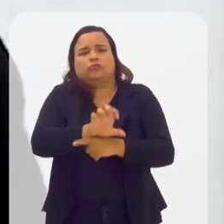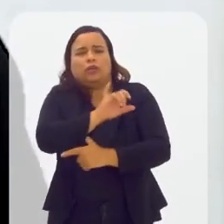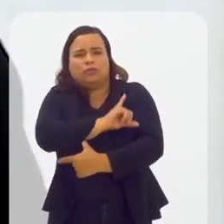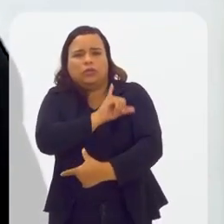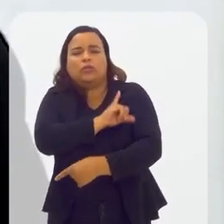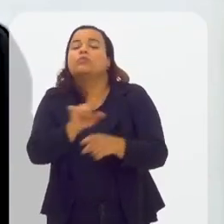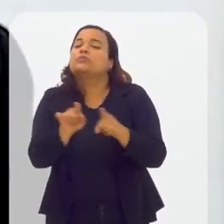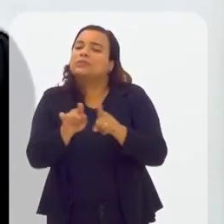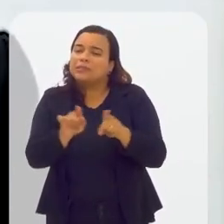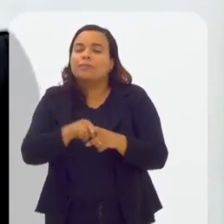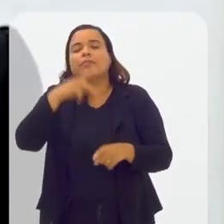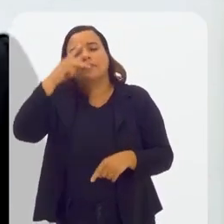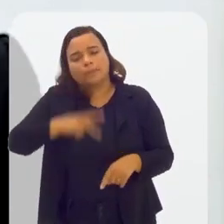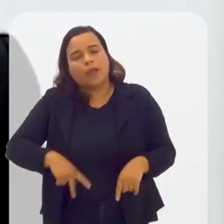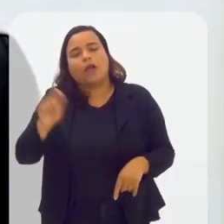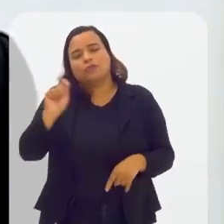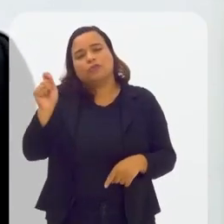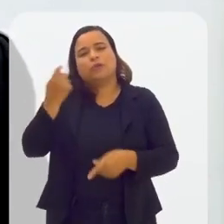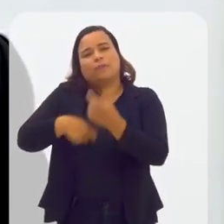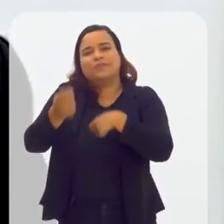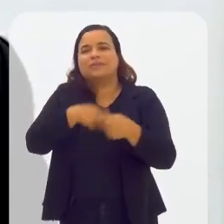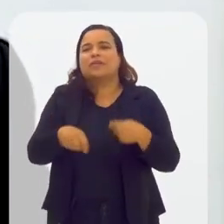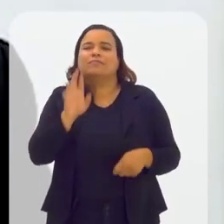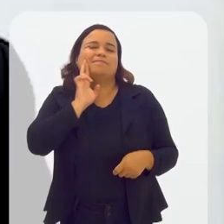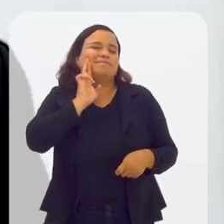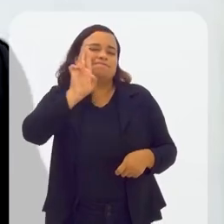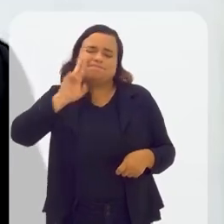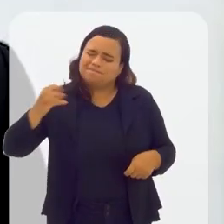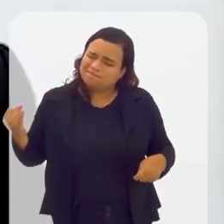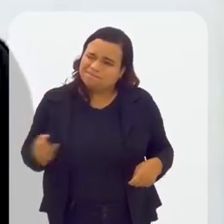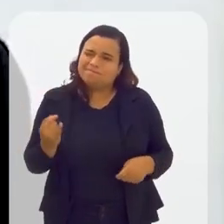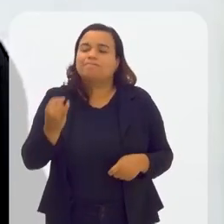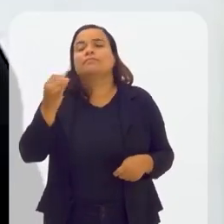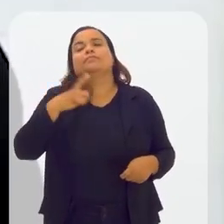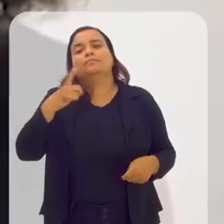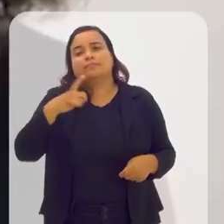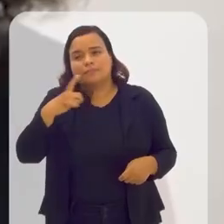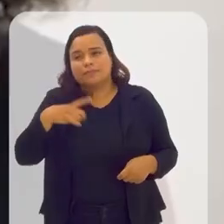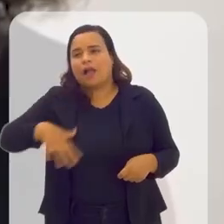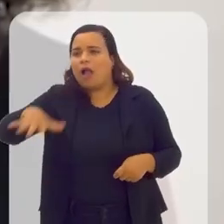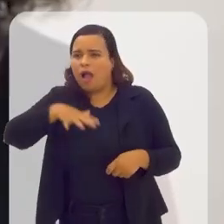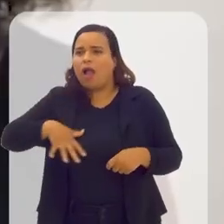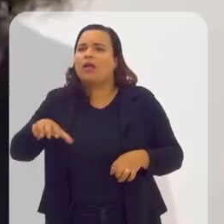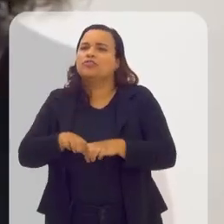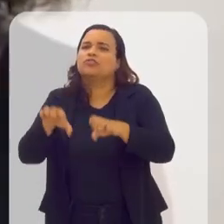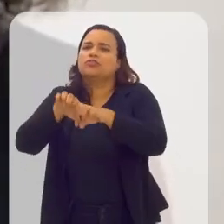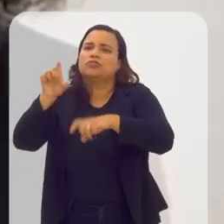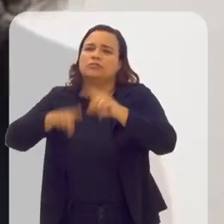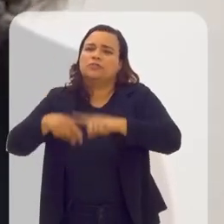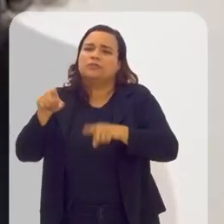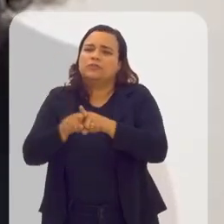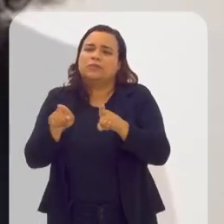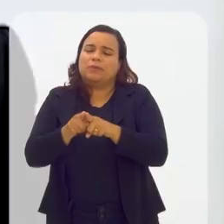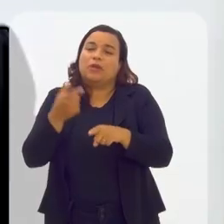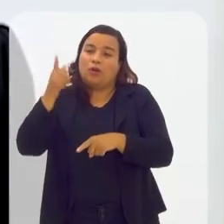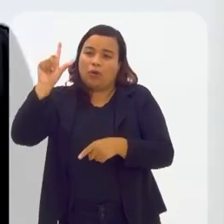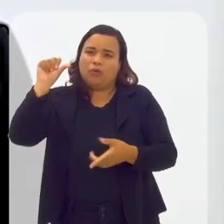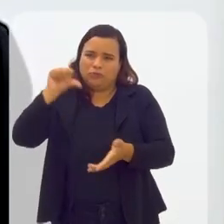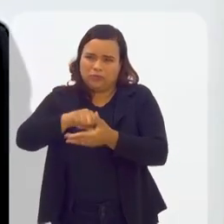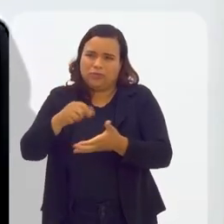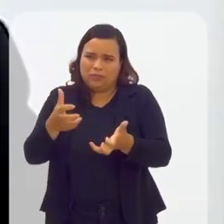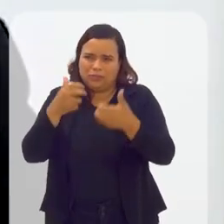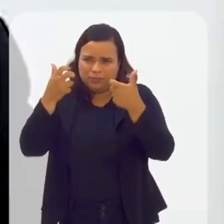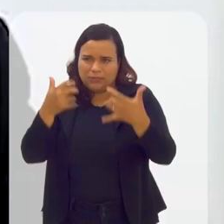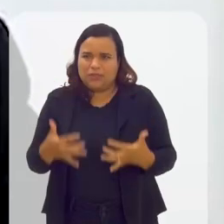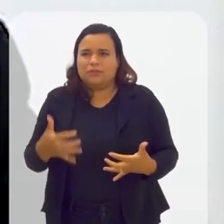Estado do Rio de Janeiro, mas também como presidente da Associação Comercial, uma demanda fundamental na área de infraestrutura. Um outro setor que eu